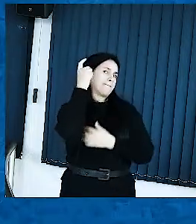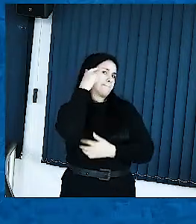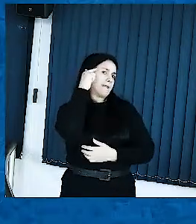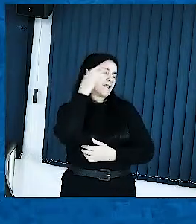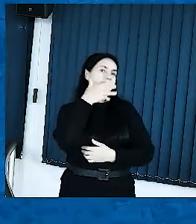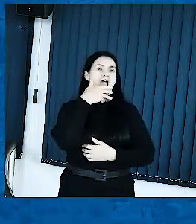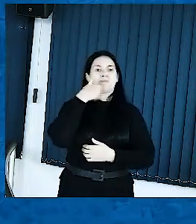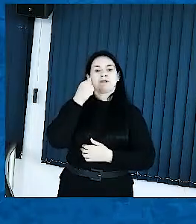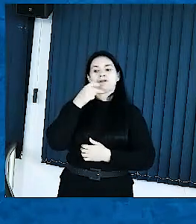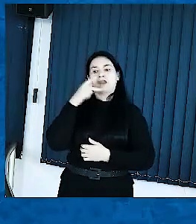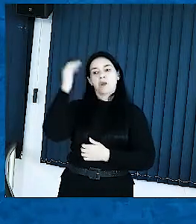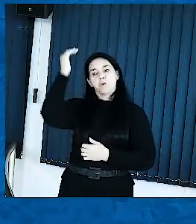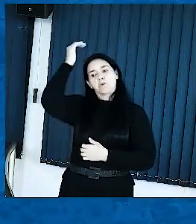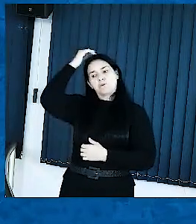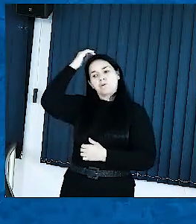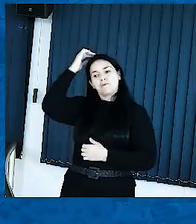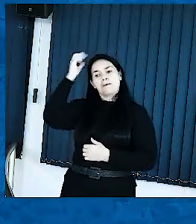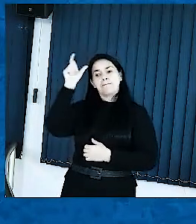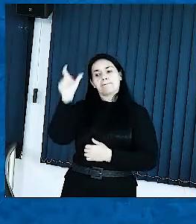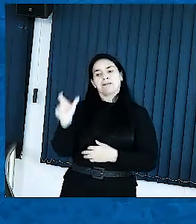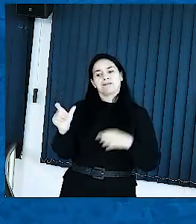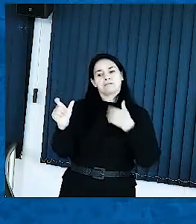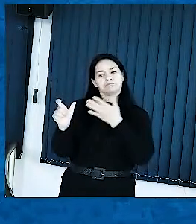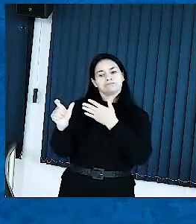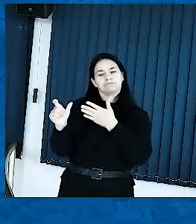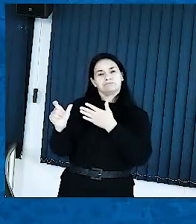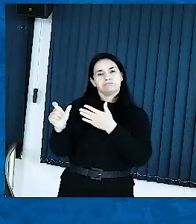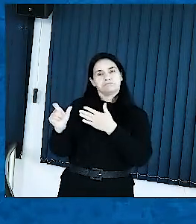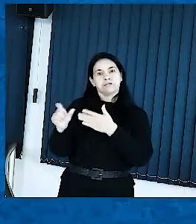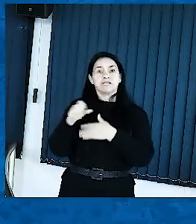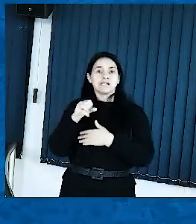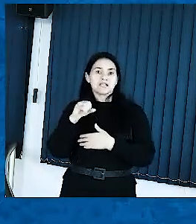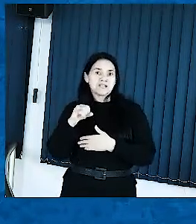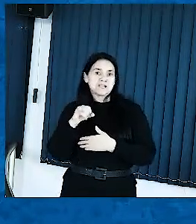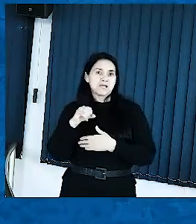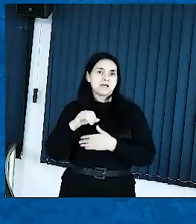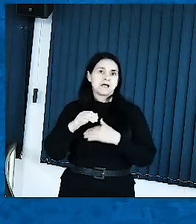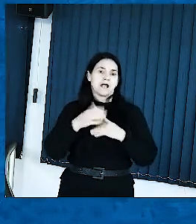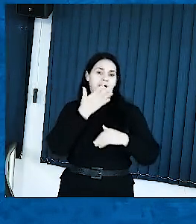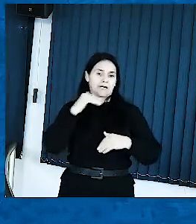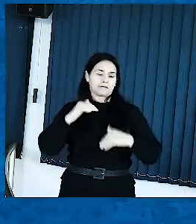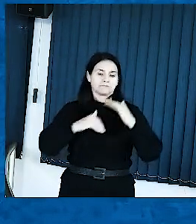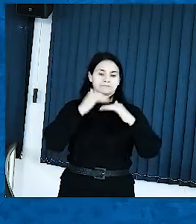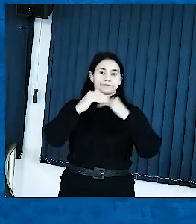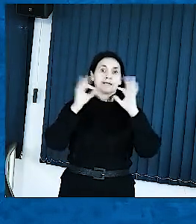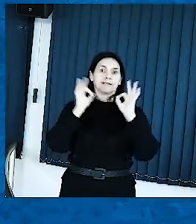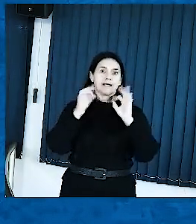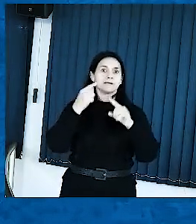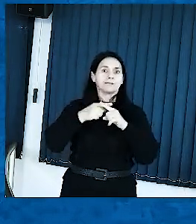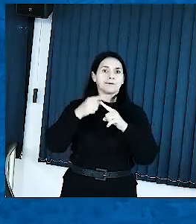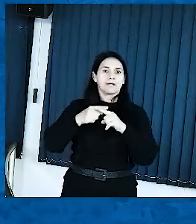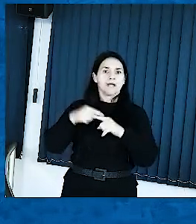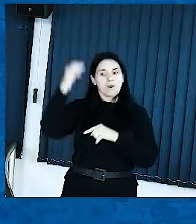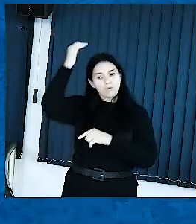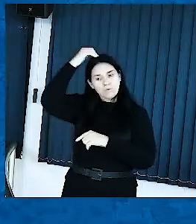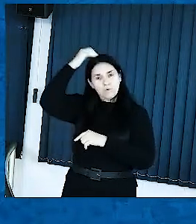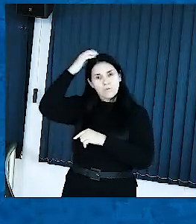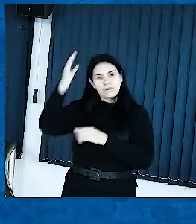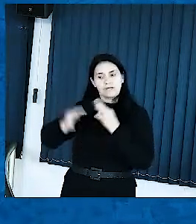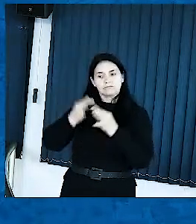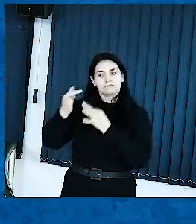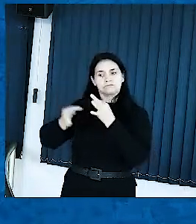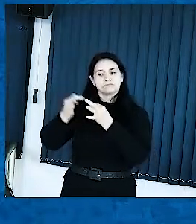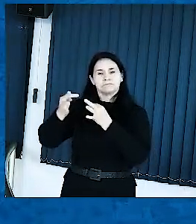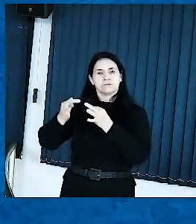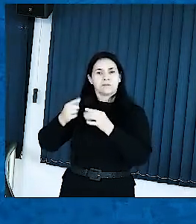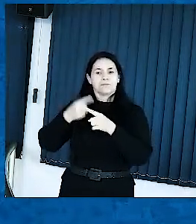melhor colocar a culpa em alguém. Se a criança não está evoluindo, é culpa da terapia. Se a criança não está evoluindo, é porque eu não consegui consulta, porque eu